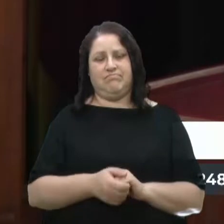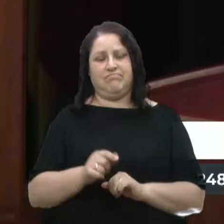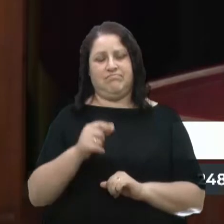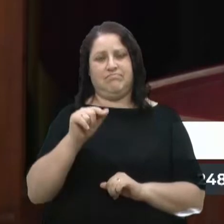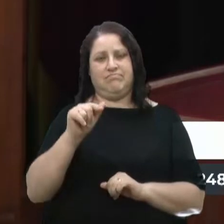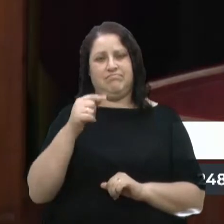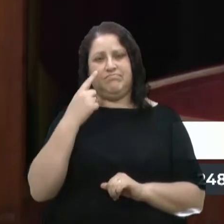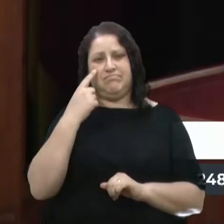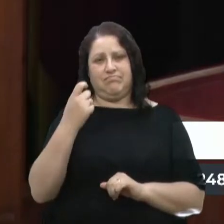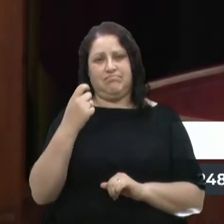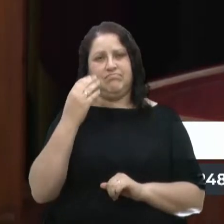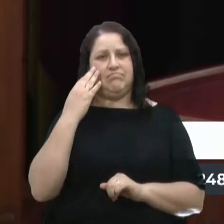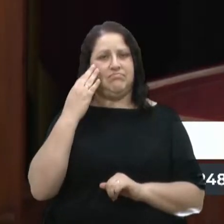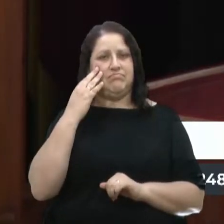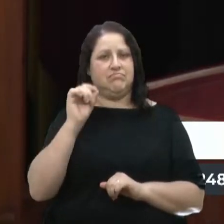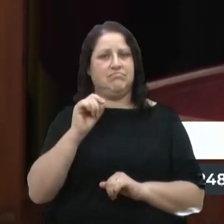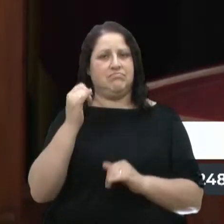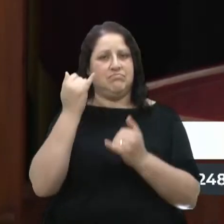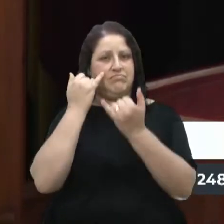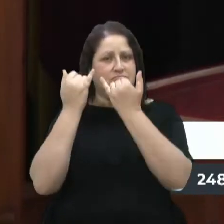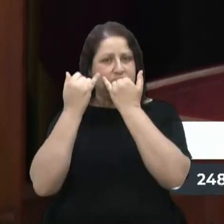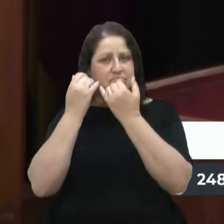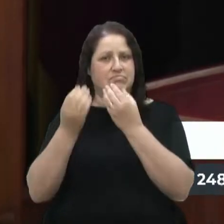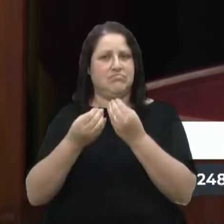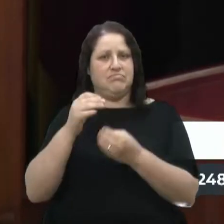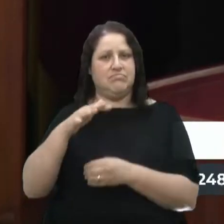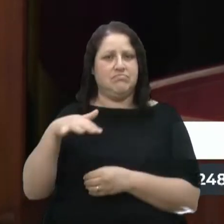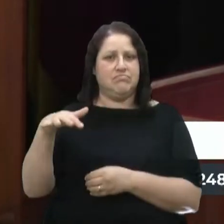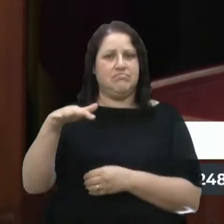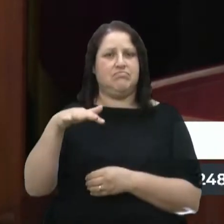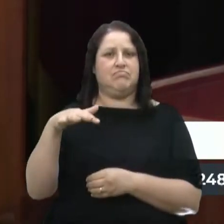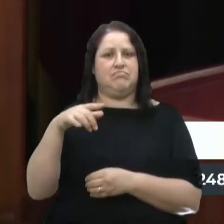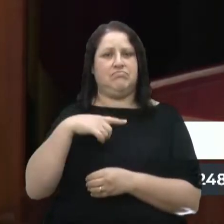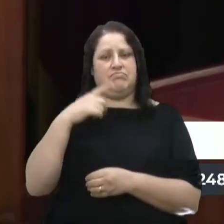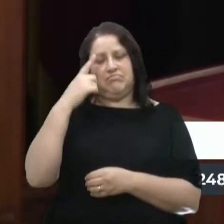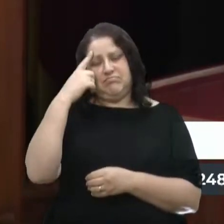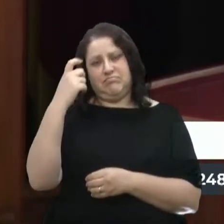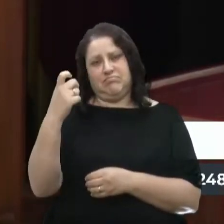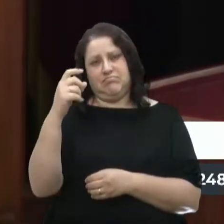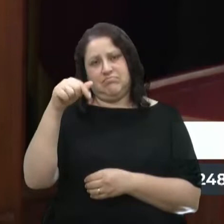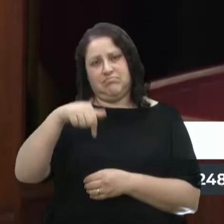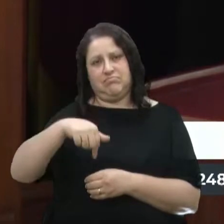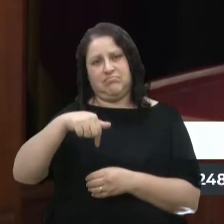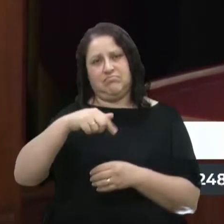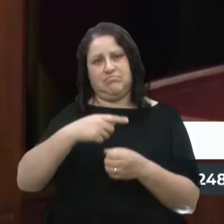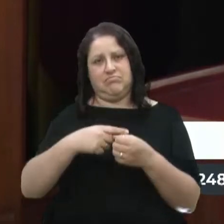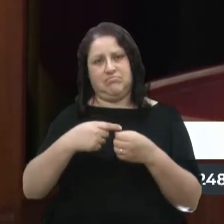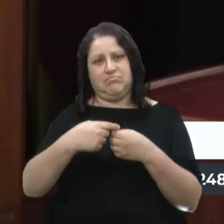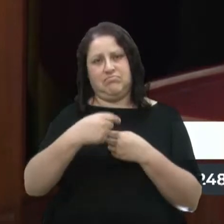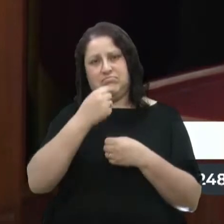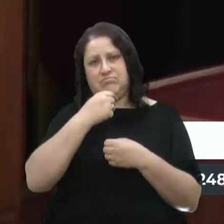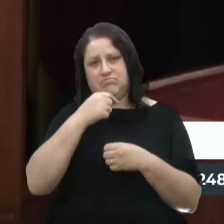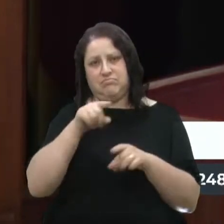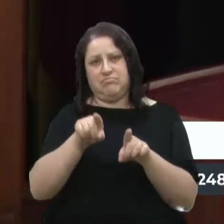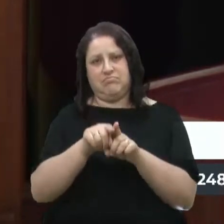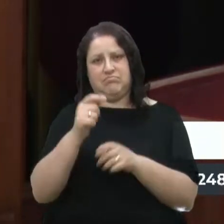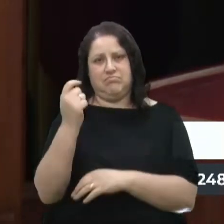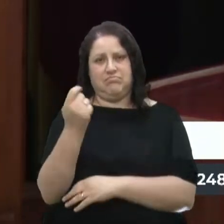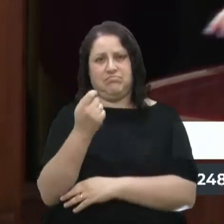interessante para a gente ter uma ideia, né, de como está a situação de violência aqui na nossa cidade e também no